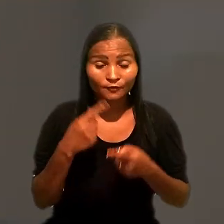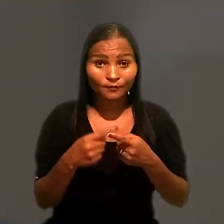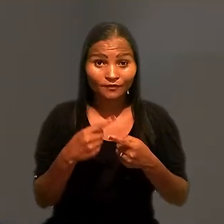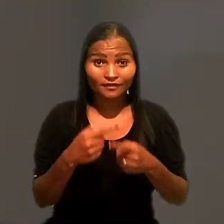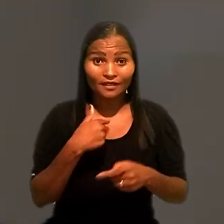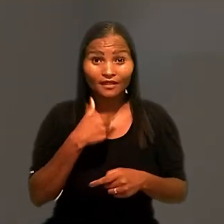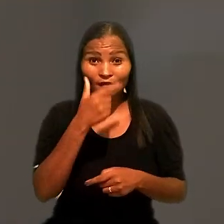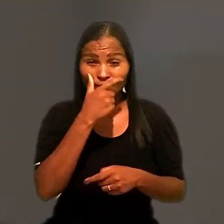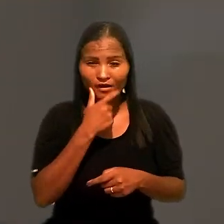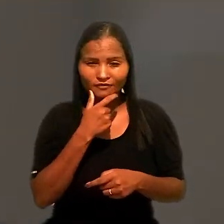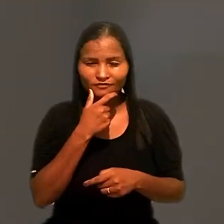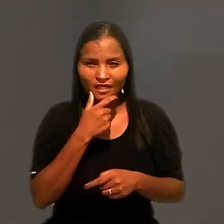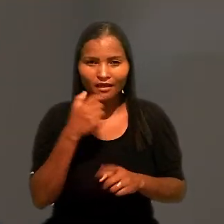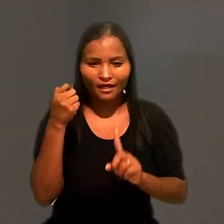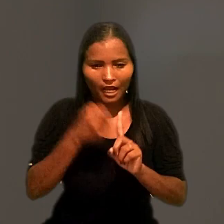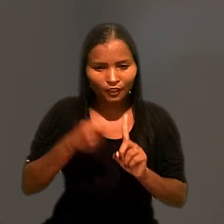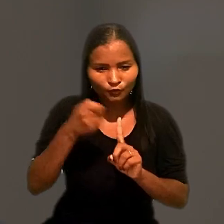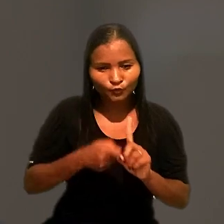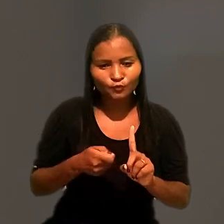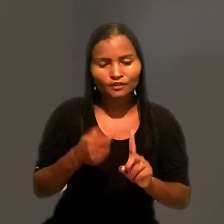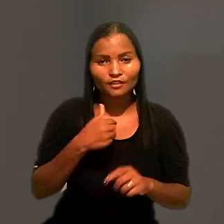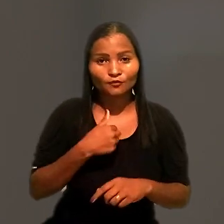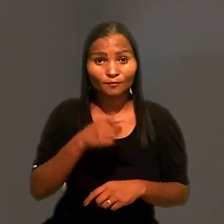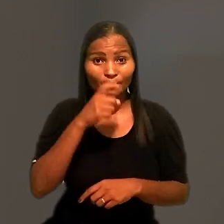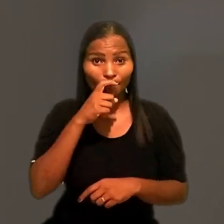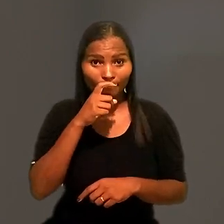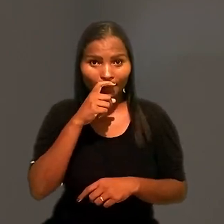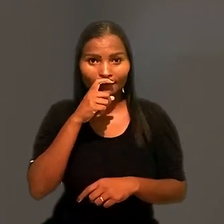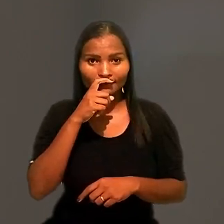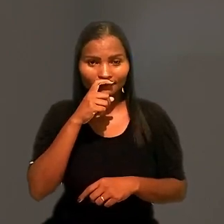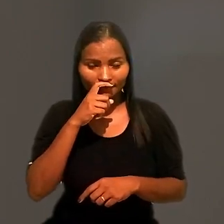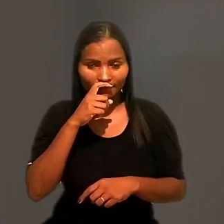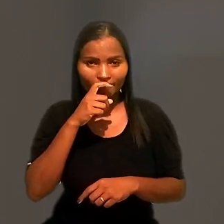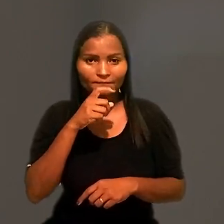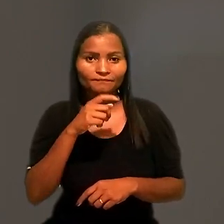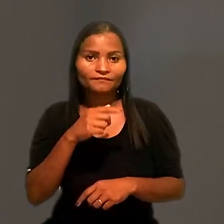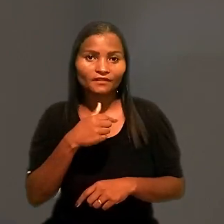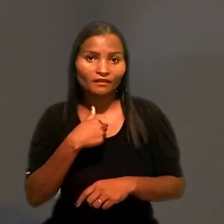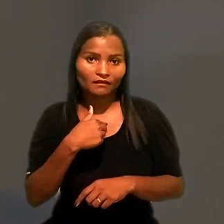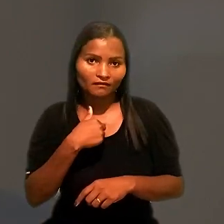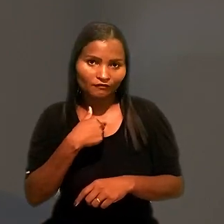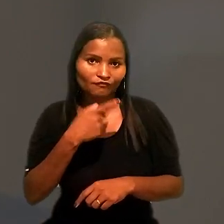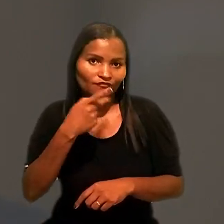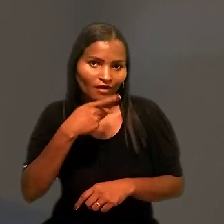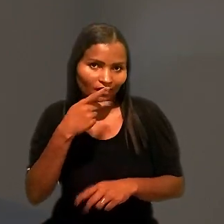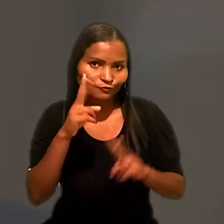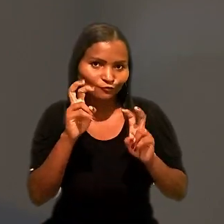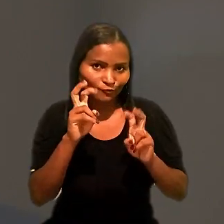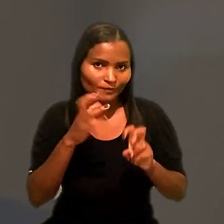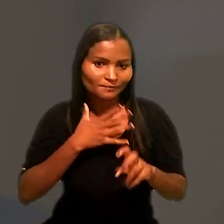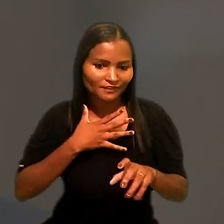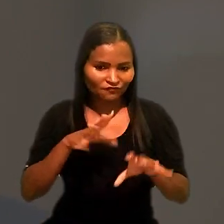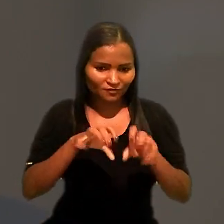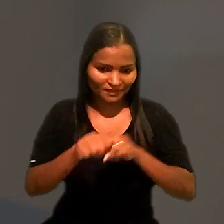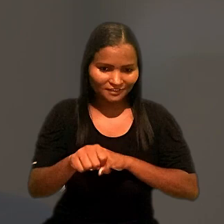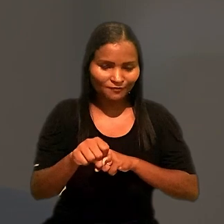que, sobretudo, a luta de meu pai, e eu fiz menção à minha formação em bom